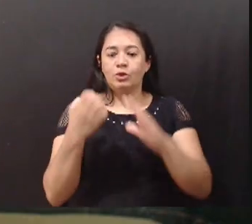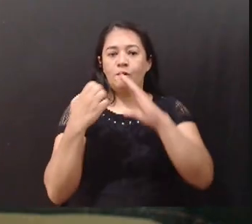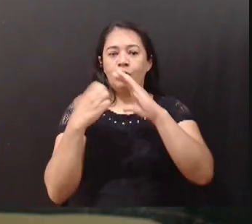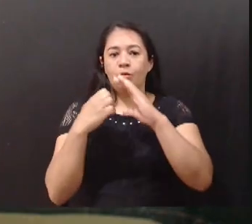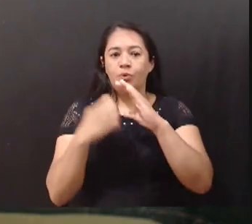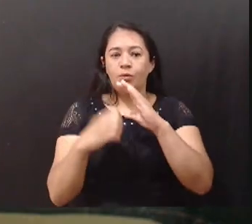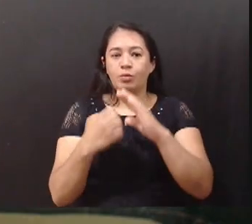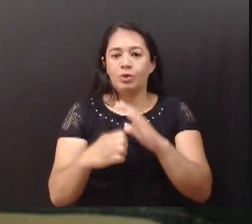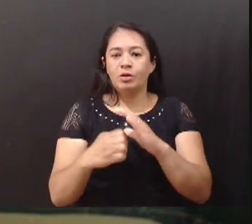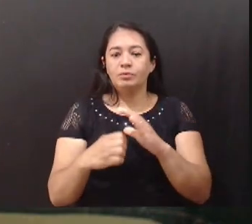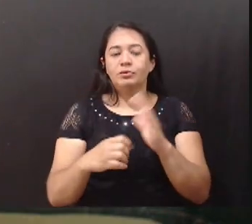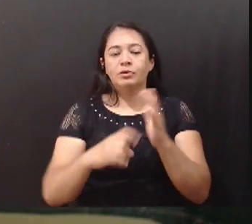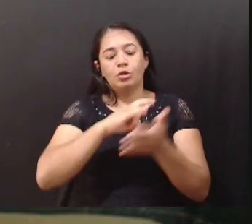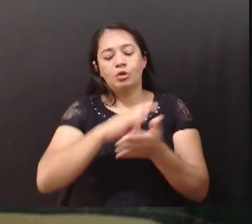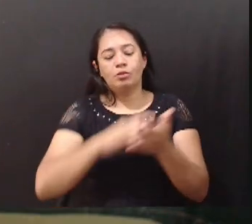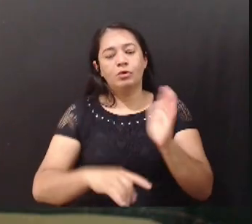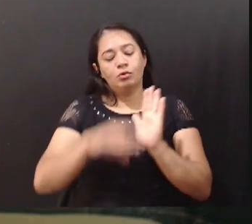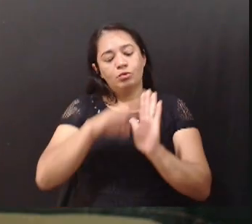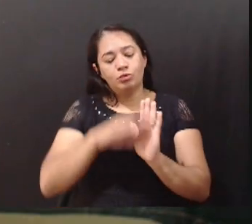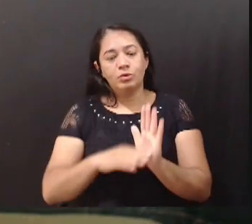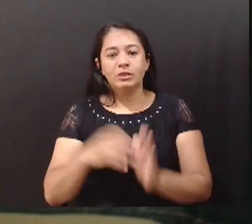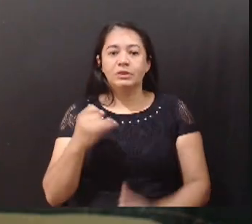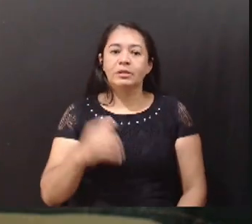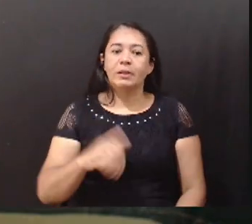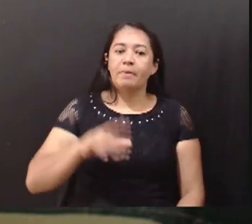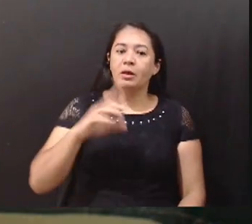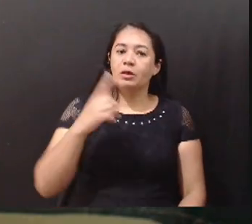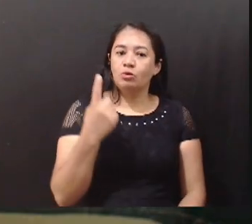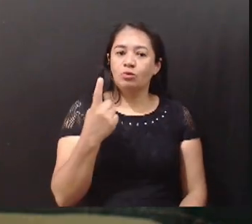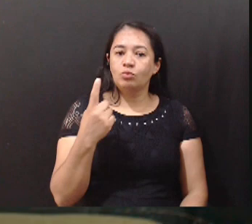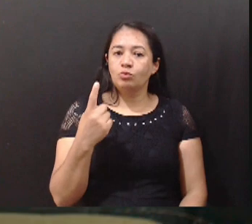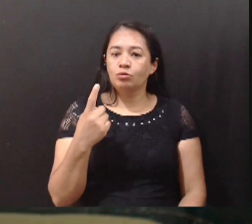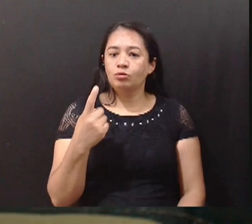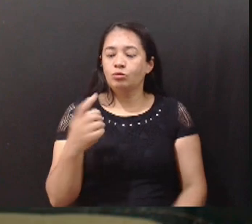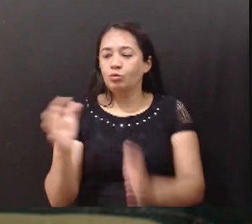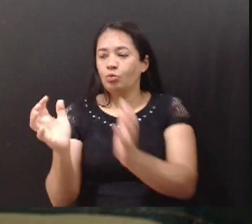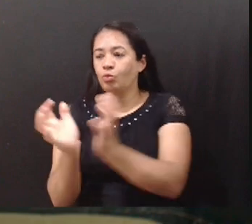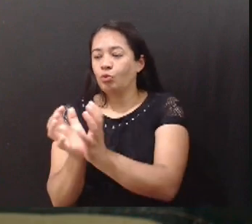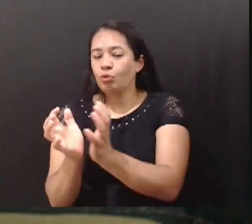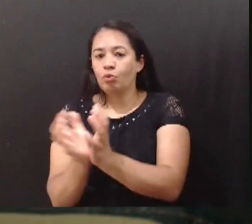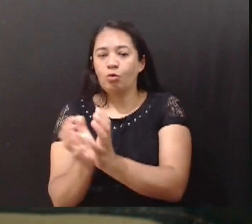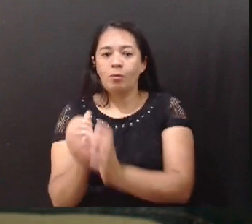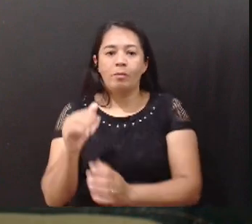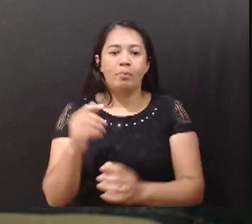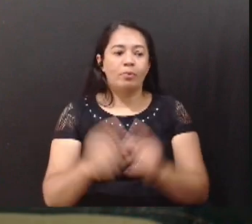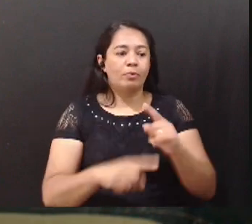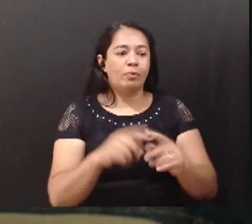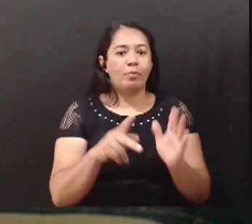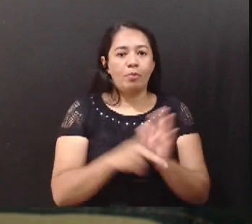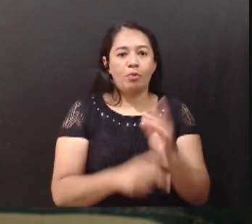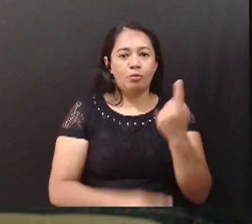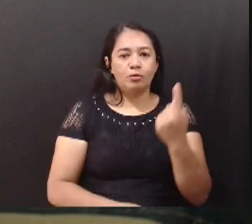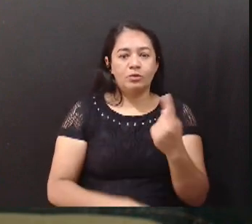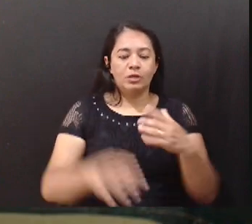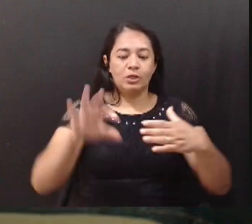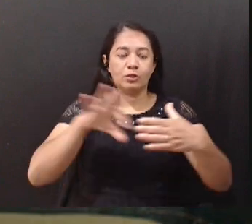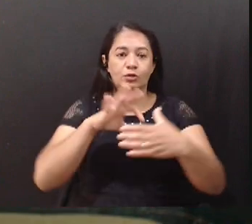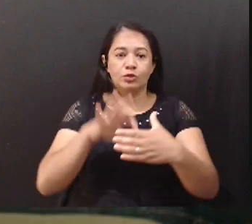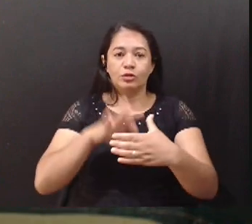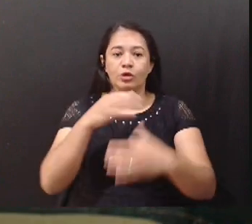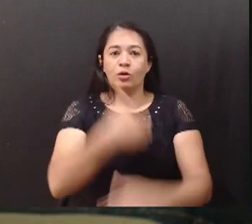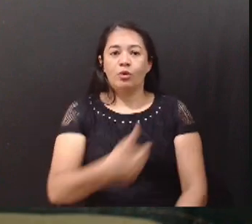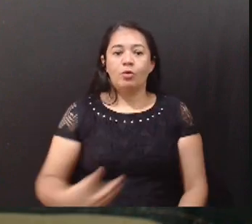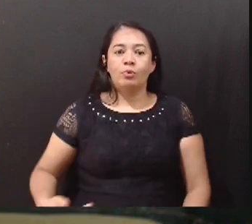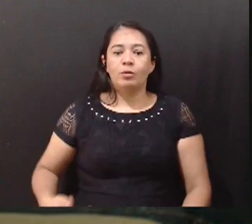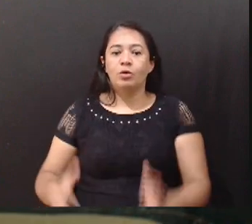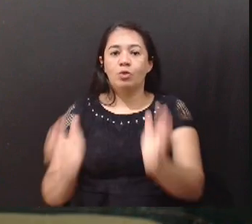e fiscal. Caso mais de uma entidade concorra ao mesmo lote, a escolha será feita por sorteio público conduzido pela Comissão